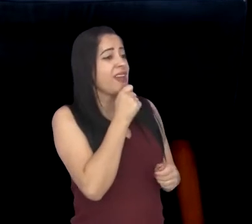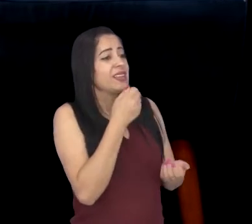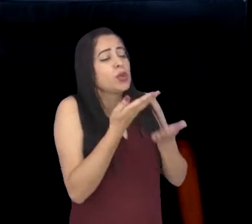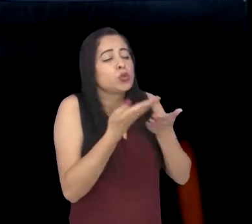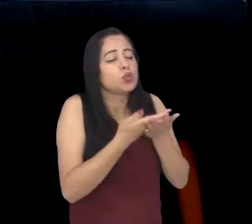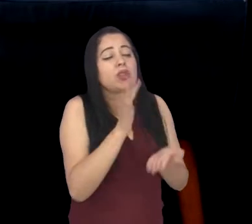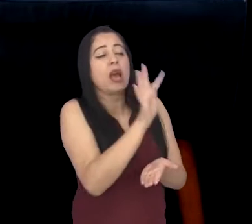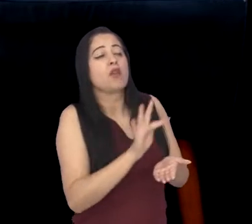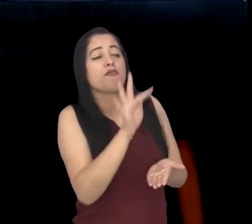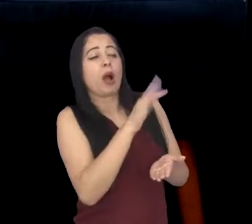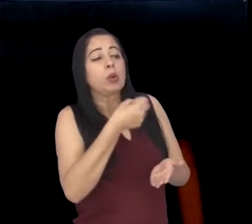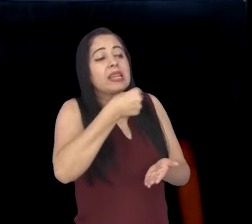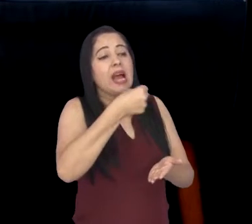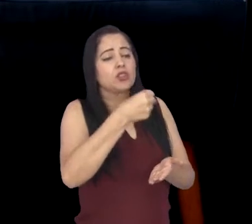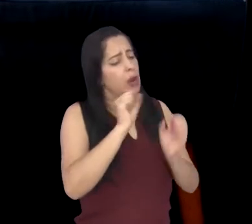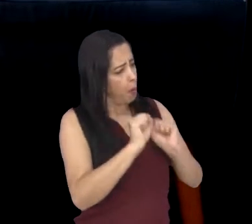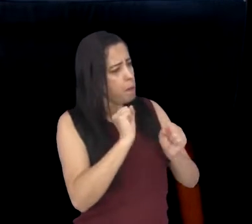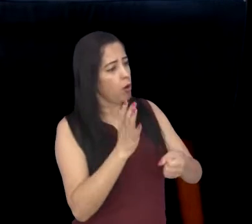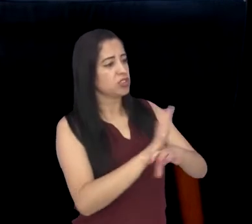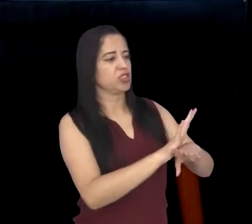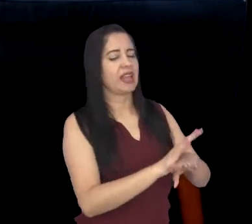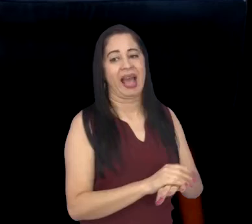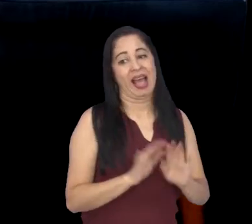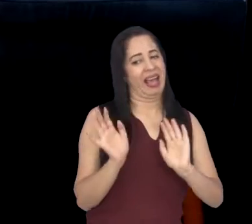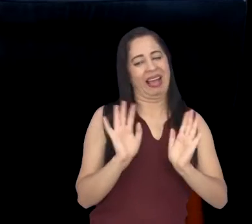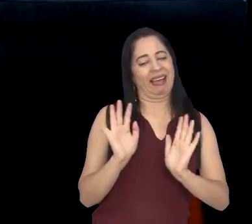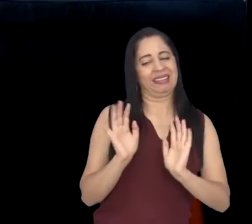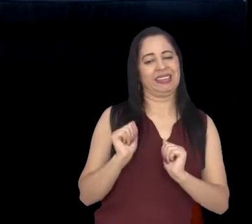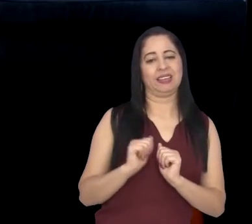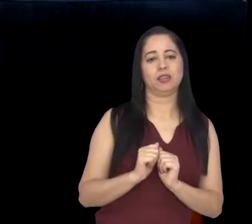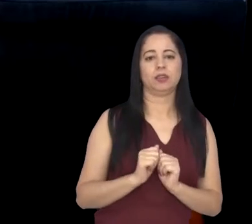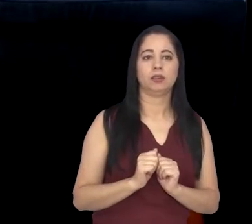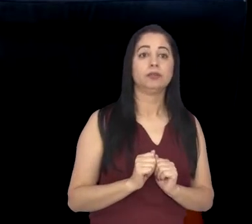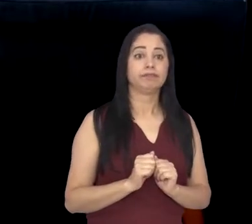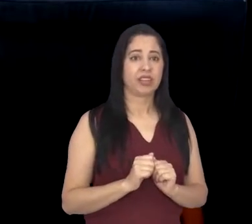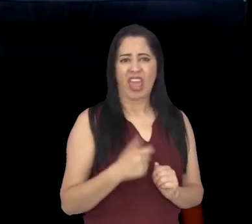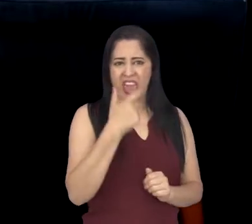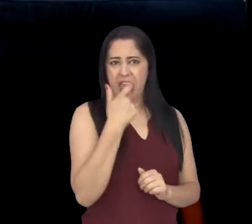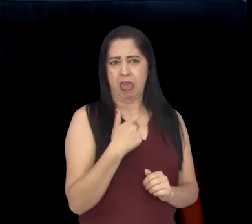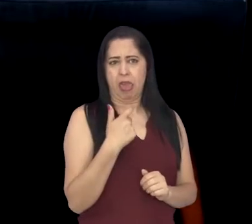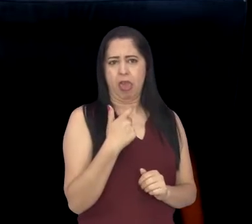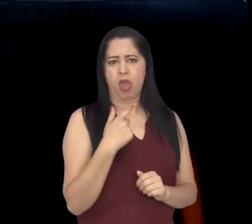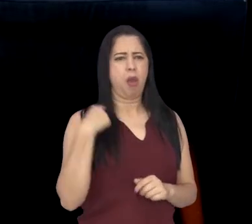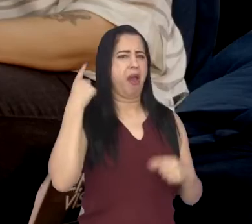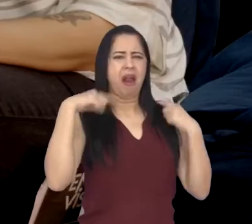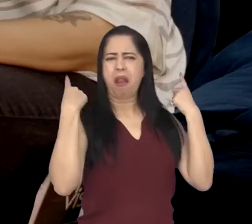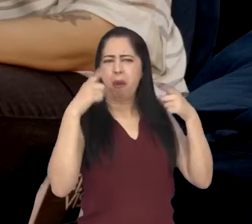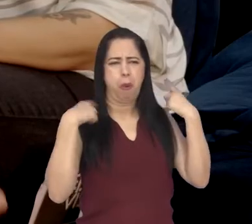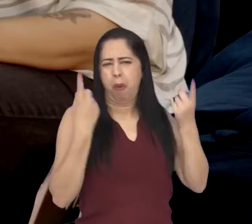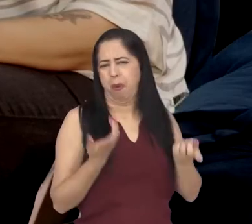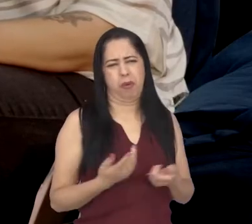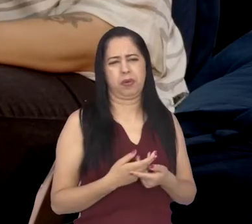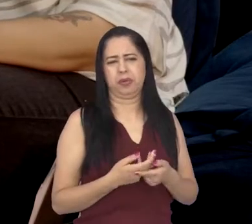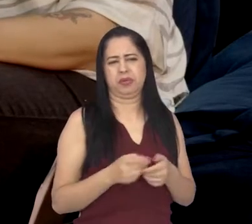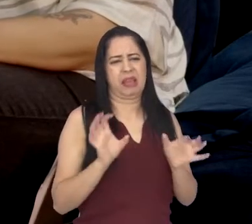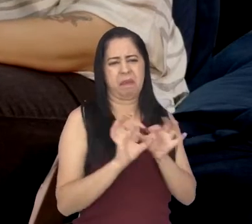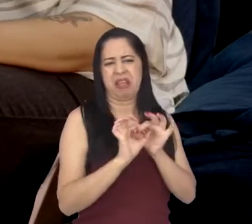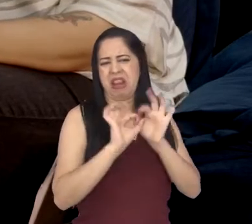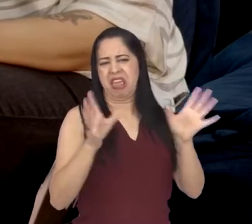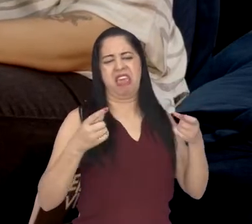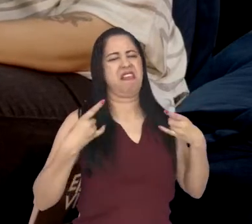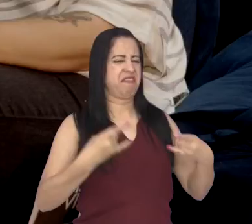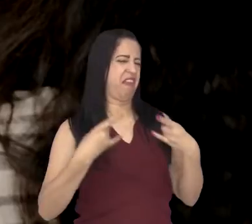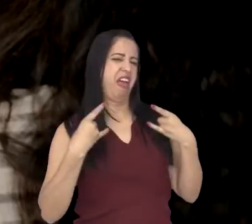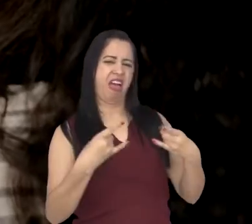para ser jornalista. Porra, aqui não vai dar certo. E na época era um bando de louco, né? Era bem underground, chamava. E